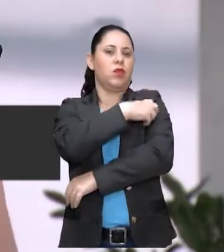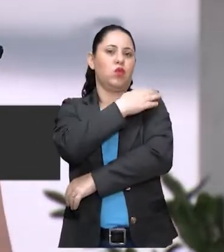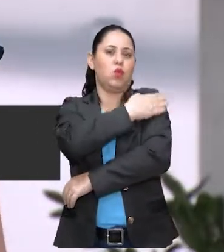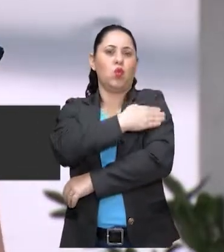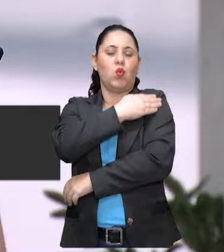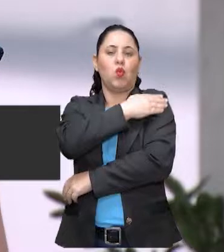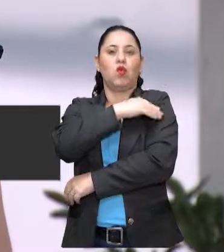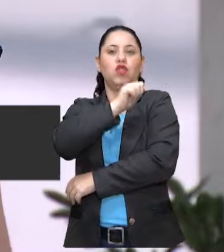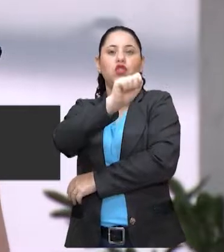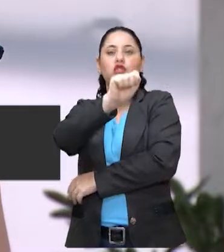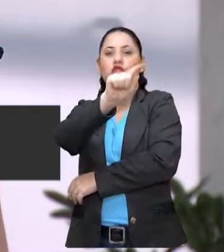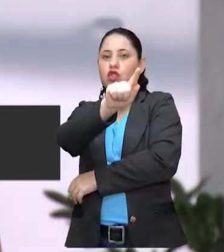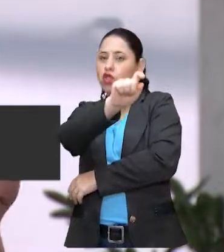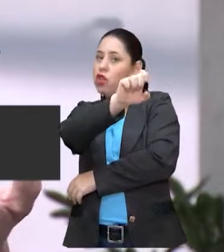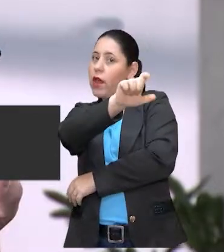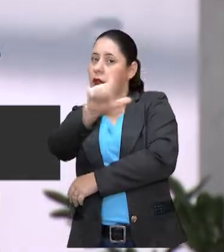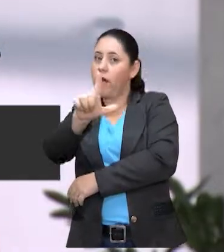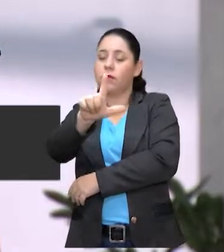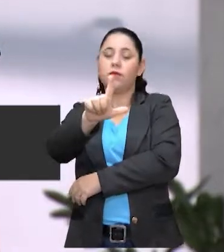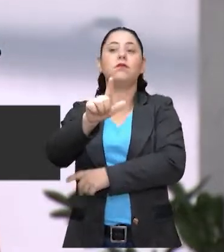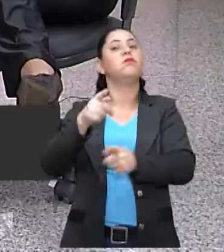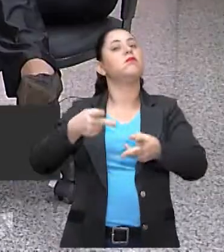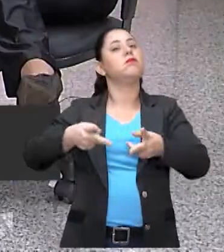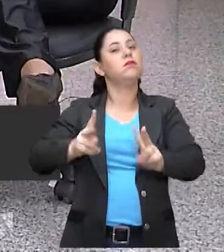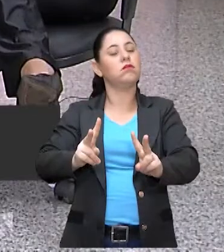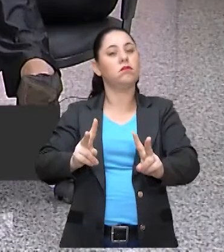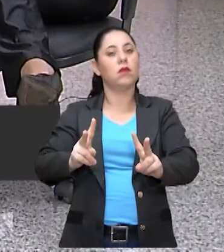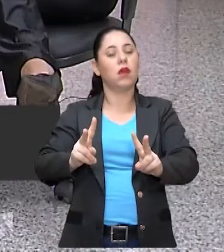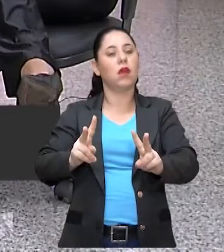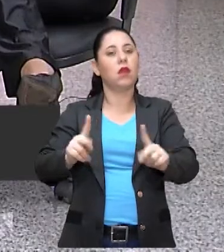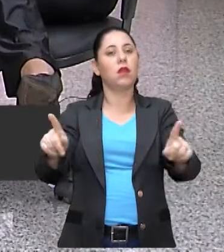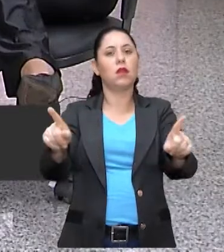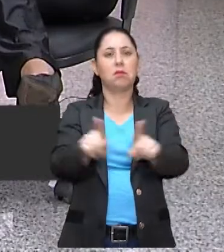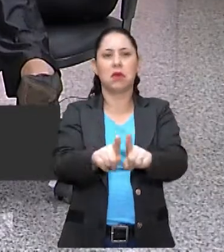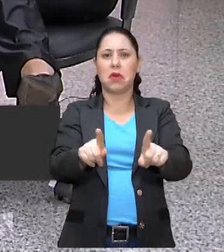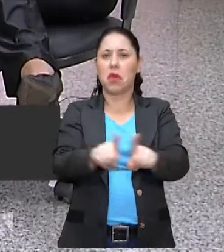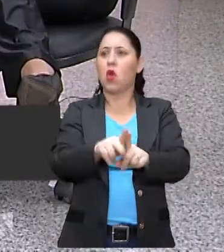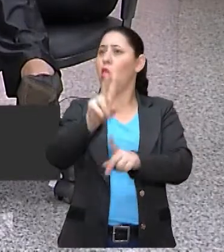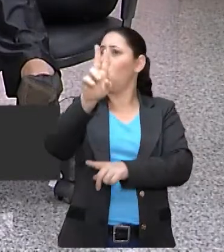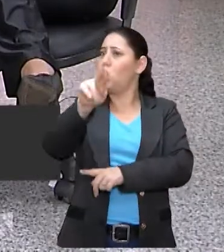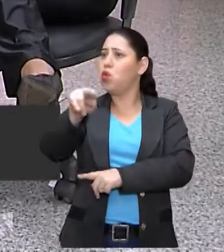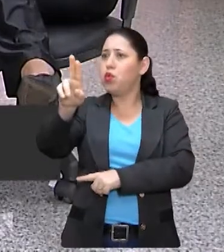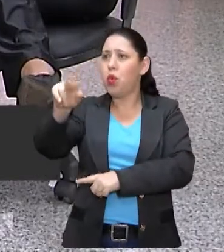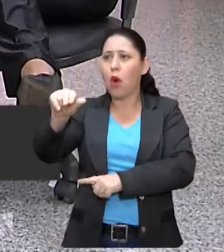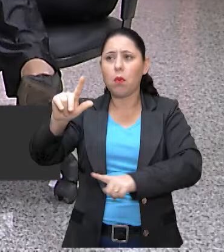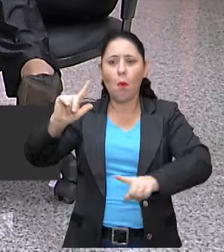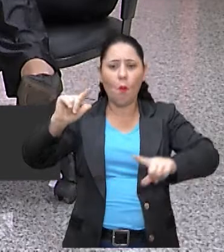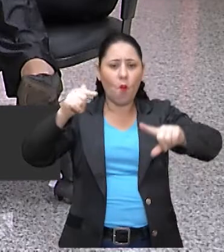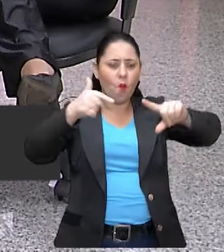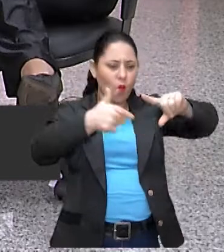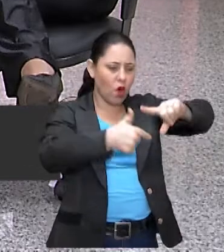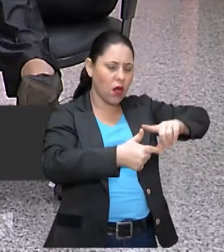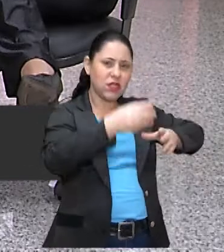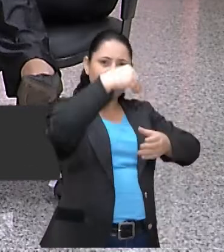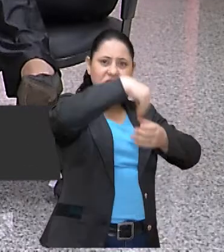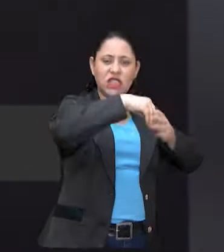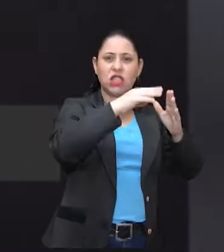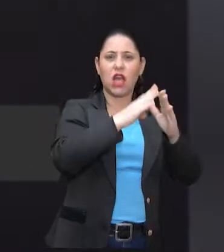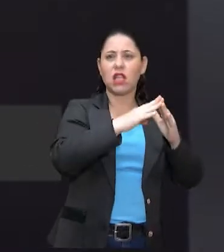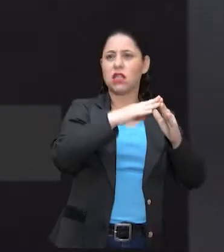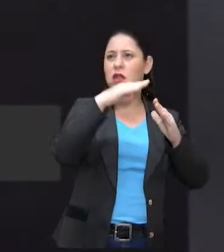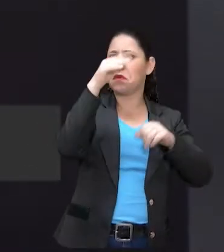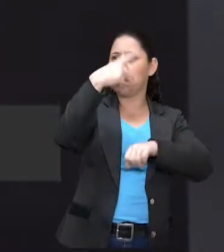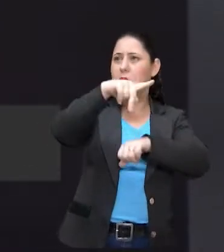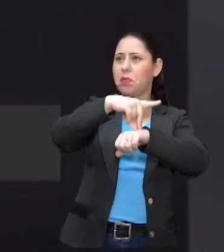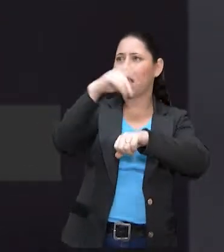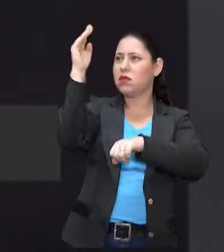passamos álcool em gel, e isso tem que continuar. Confinamento, nós nunca fizemos confinamento no Brasil.